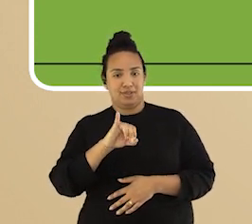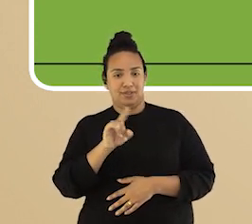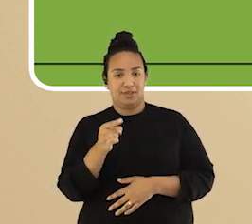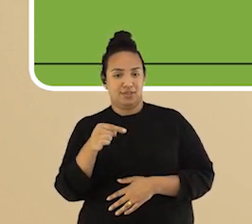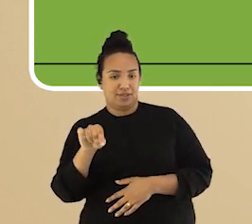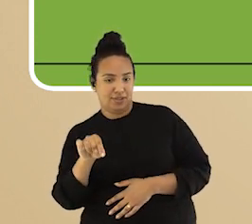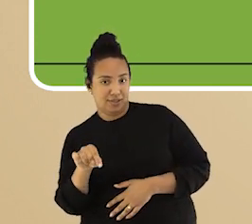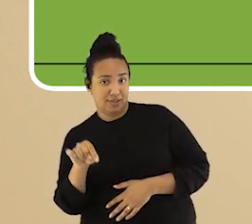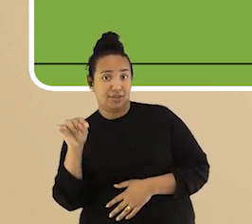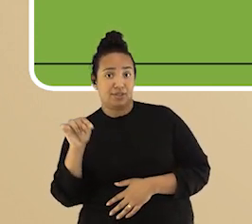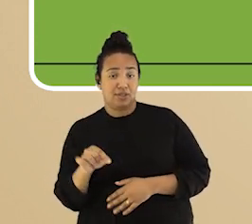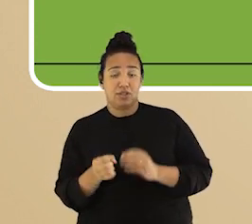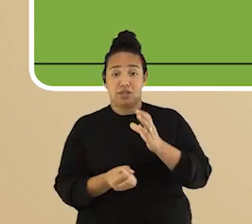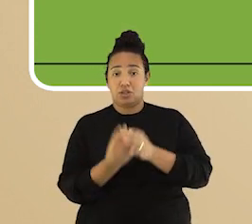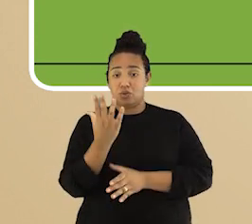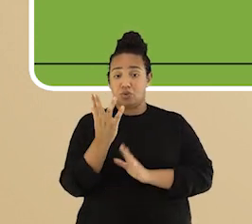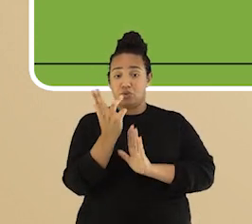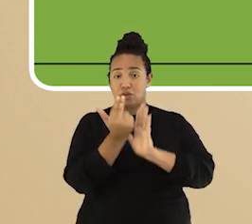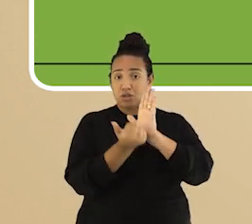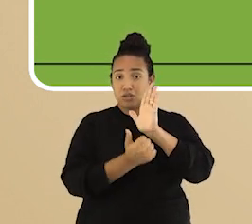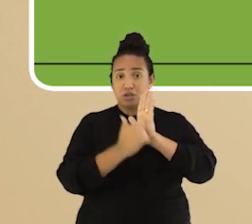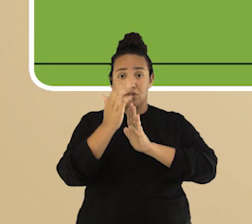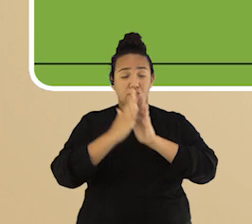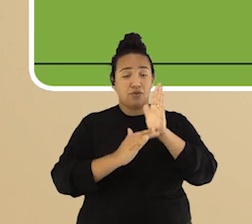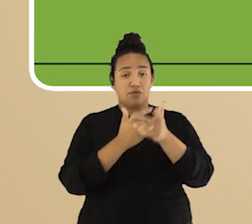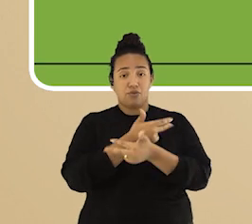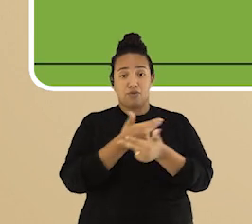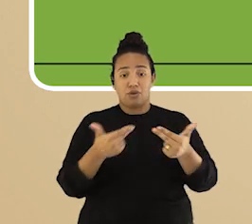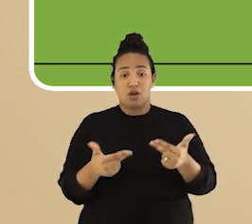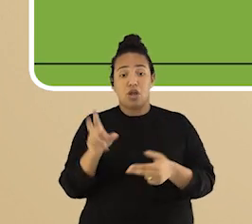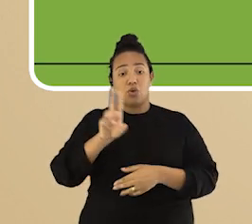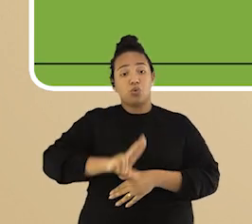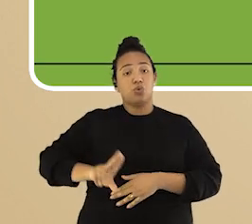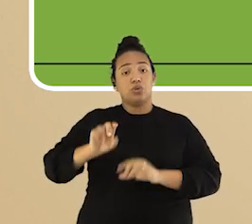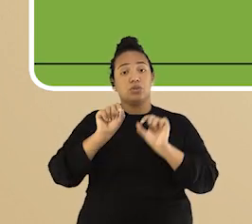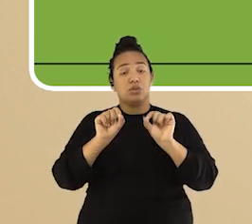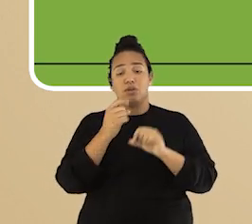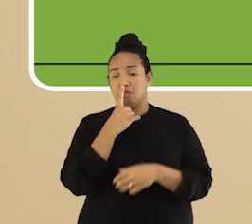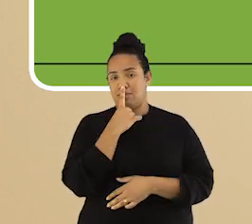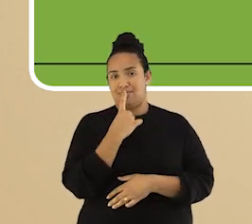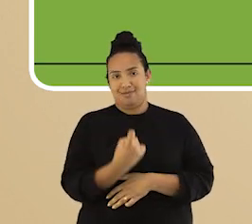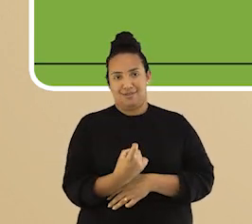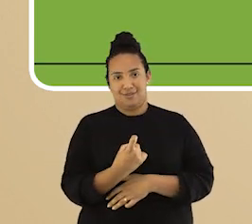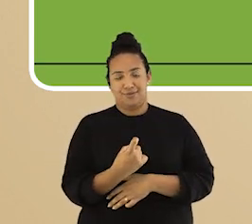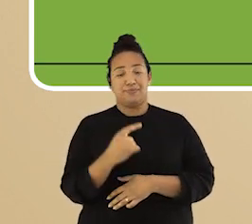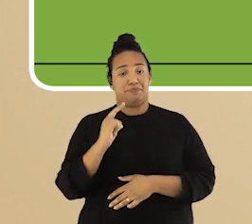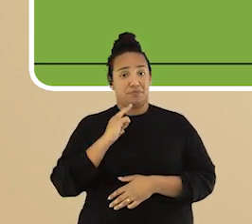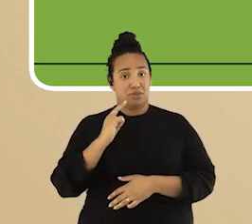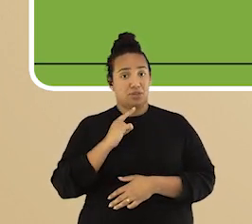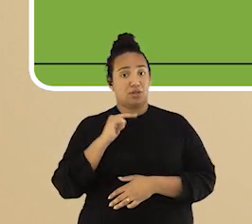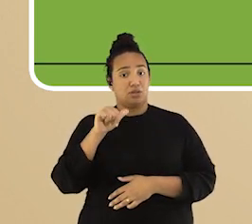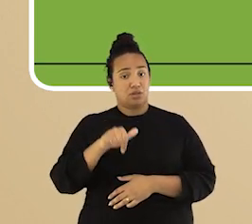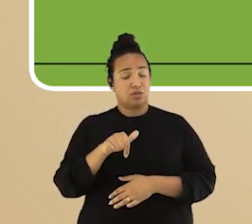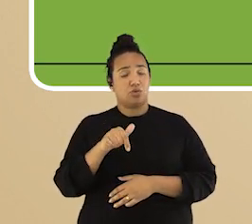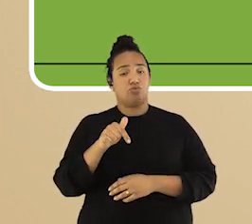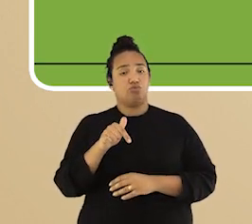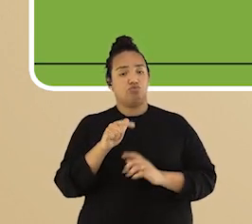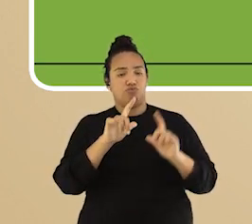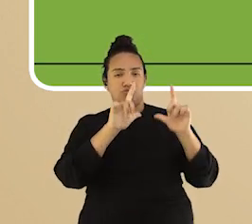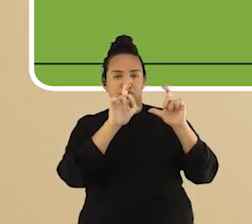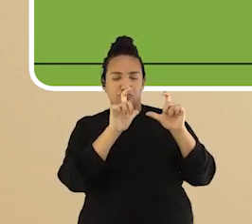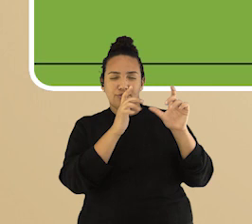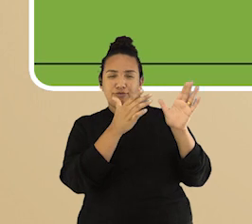lixo. Existe um documentário chamado Lixo Extraordinário, onde mostra o trabalho desse artista